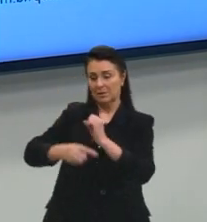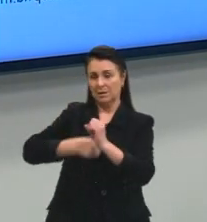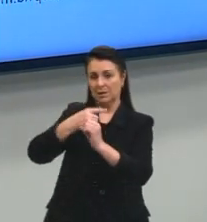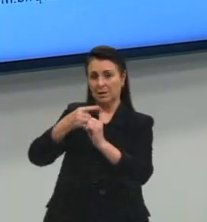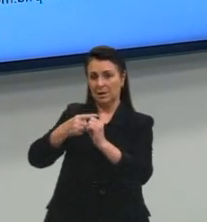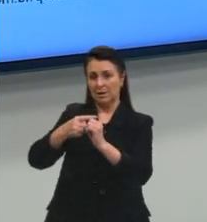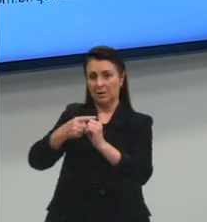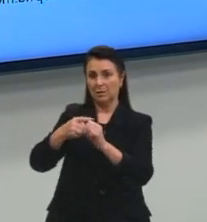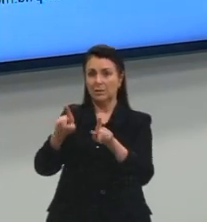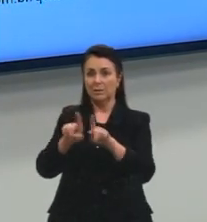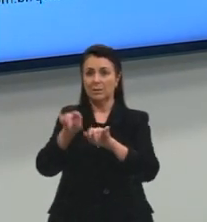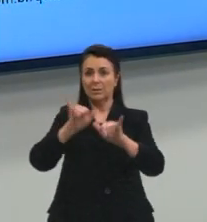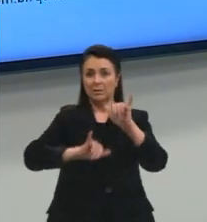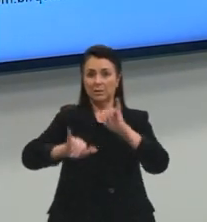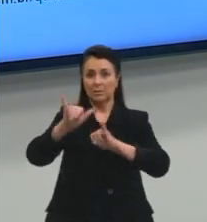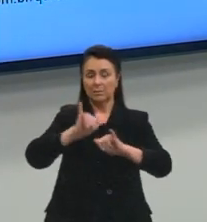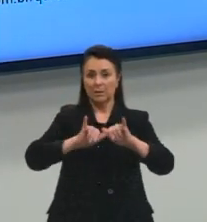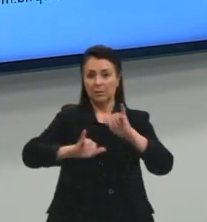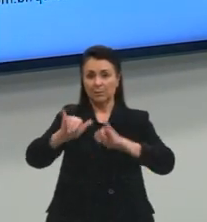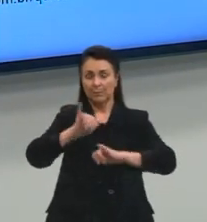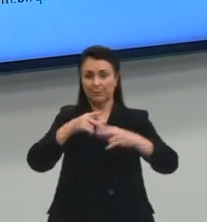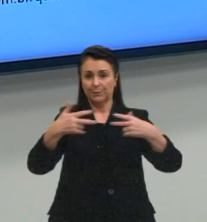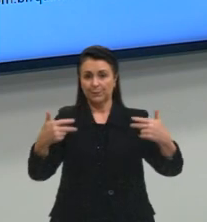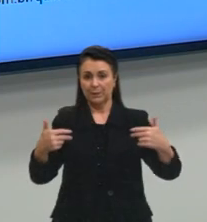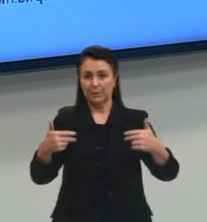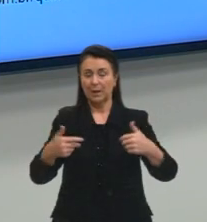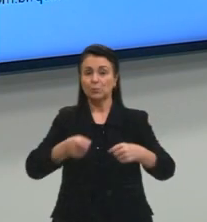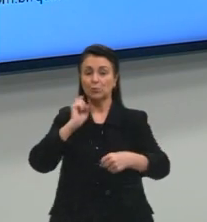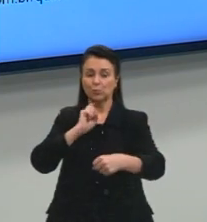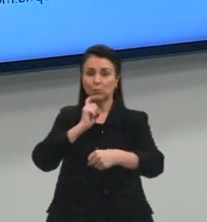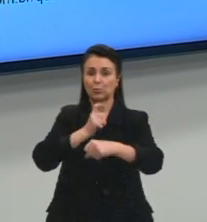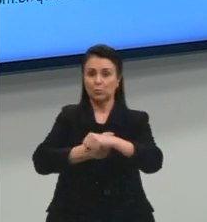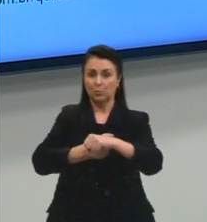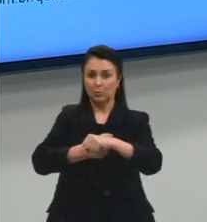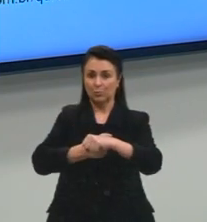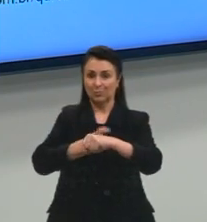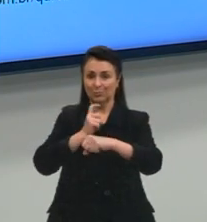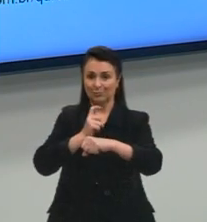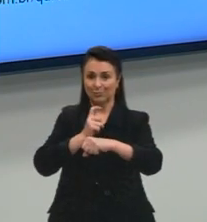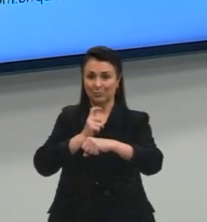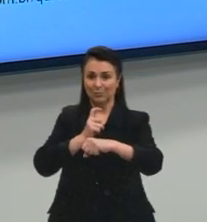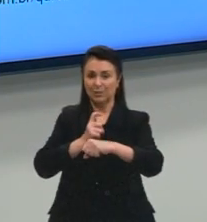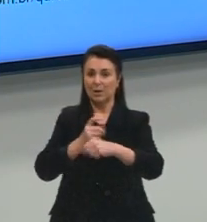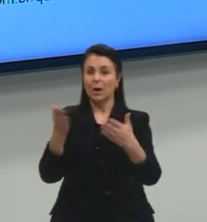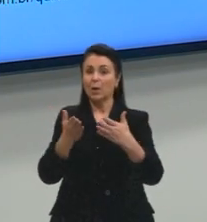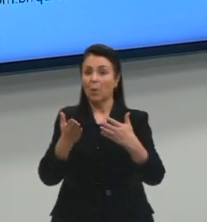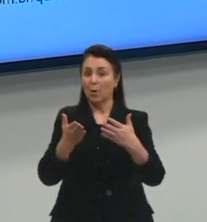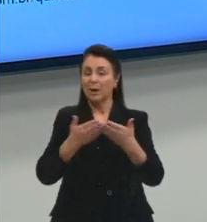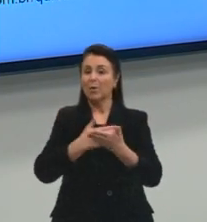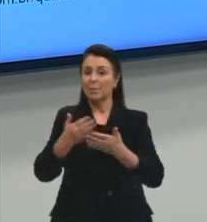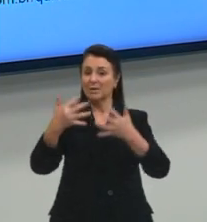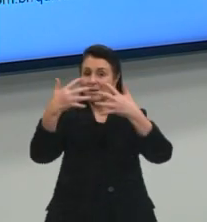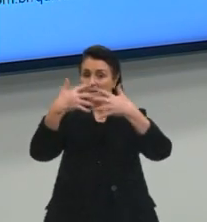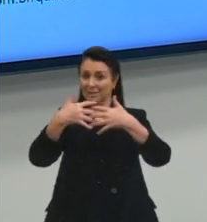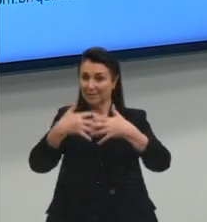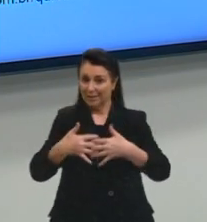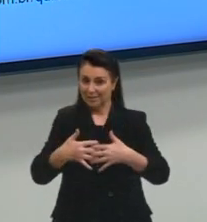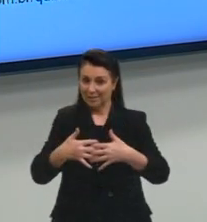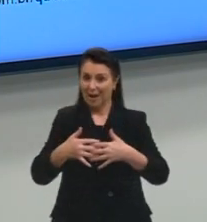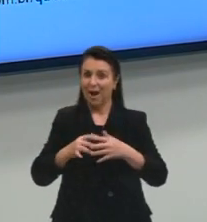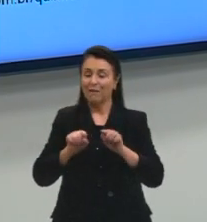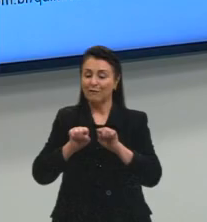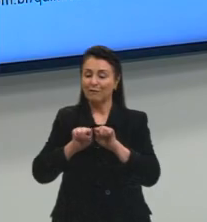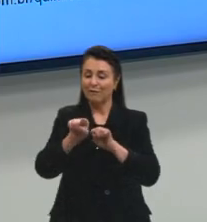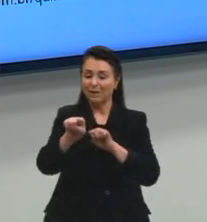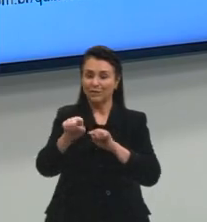do mesmo elemento químico em estado sólido aí aqui já vai ficando um pouquinho mais complexo as flechinhas Porque até